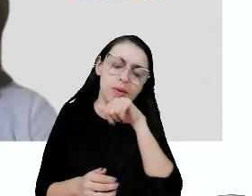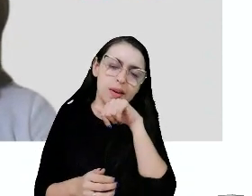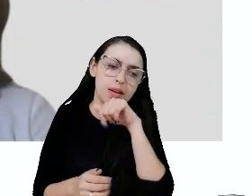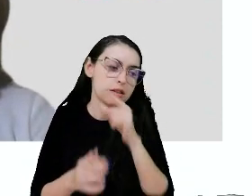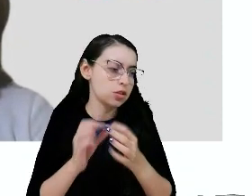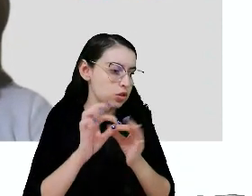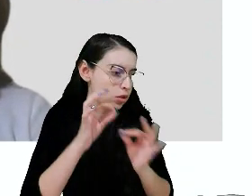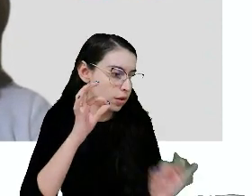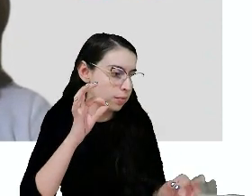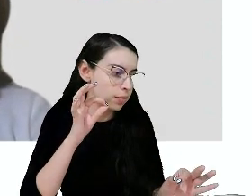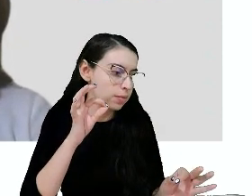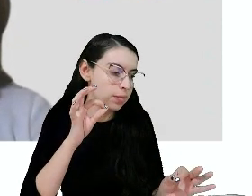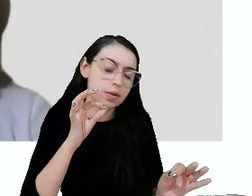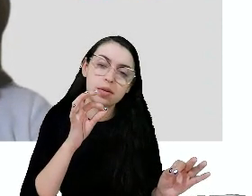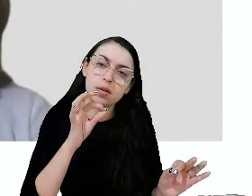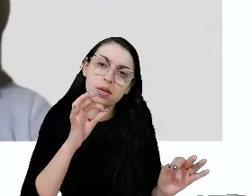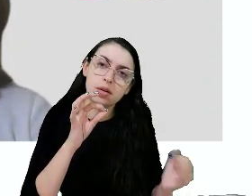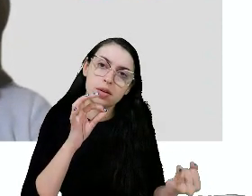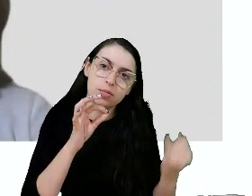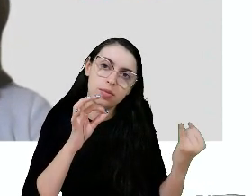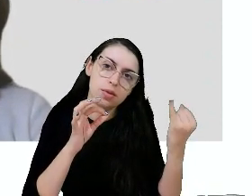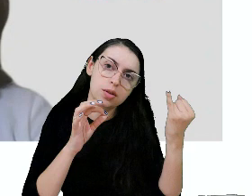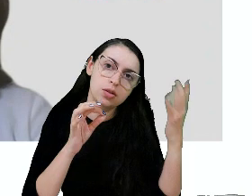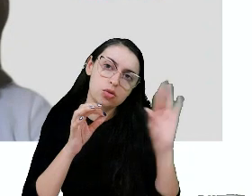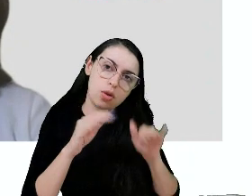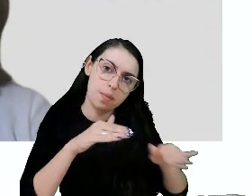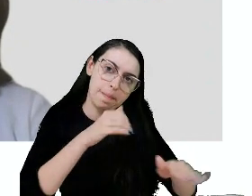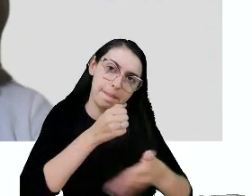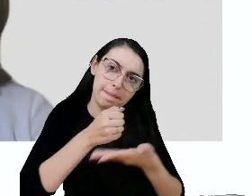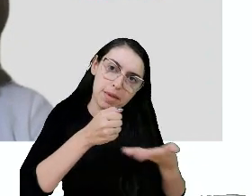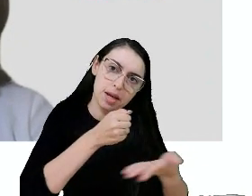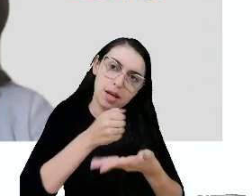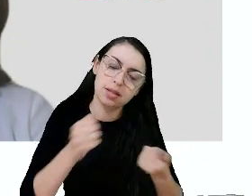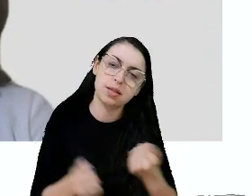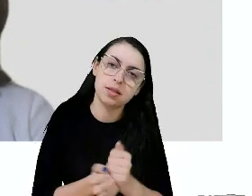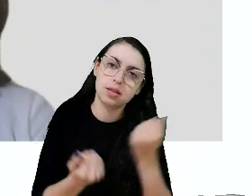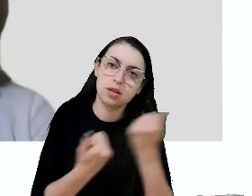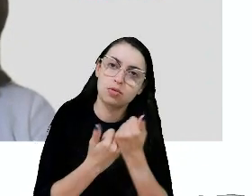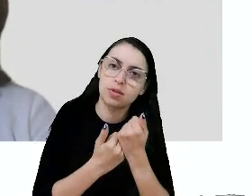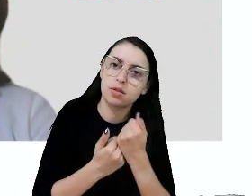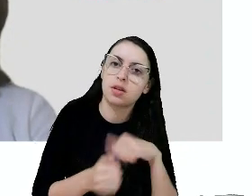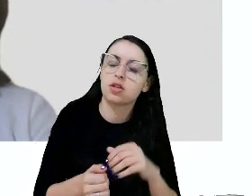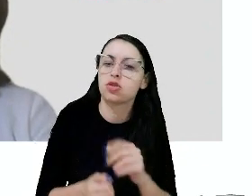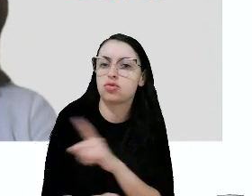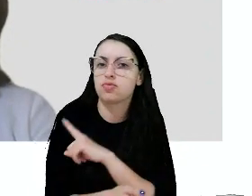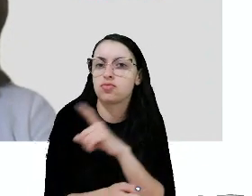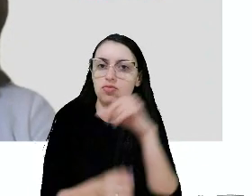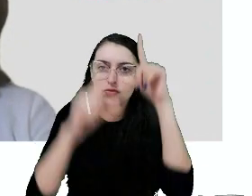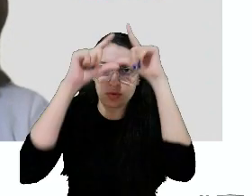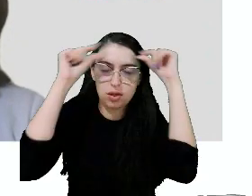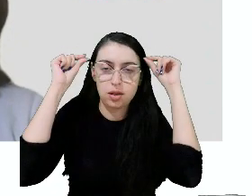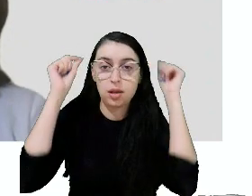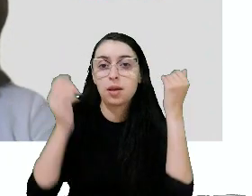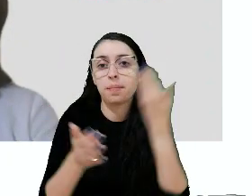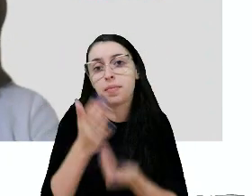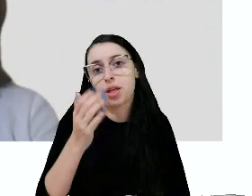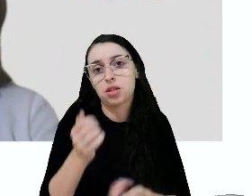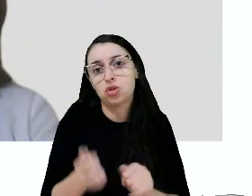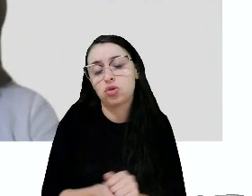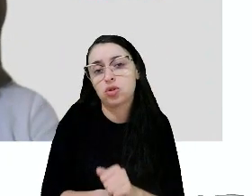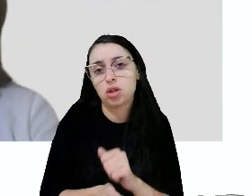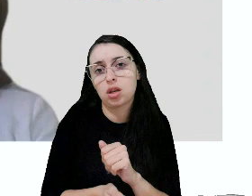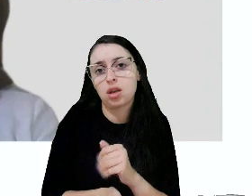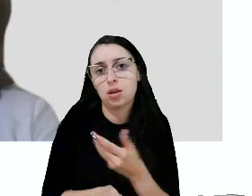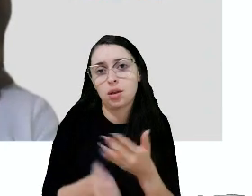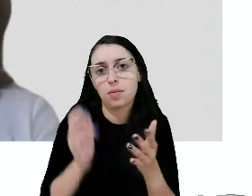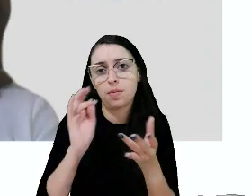nas pontas, né, principalmente na base, como as auxiliares de enfermagem, eu perdi meu marido há menos de 2 anos